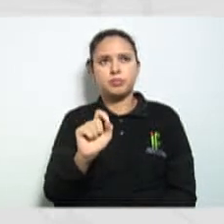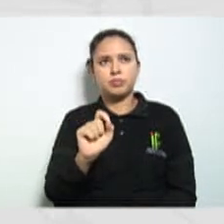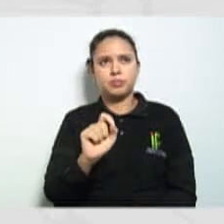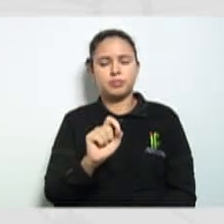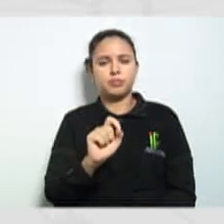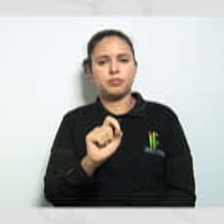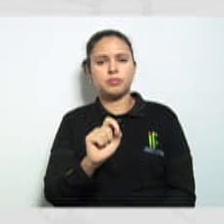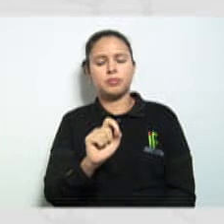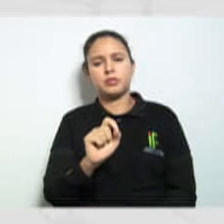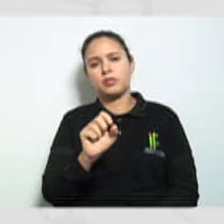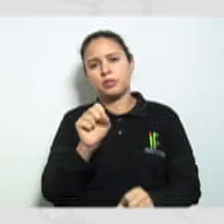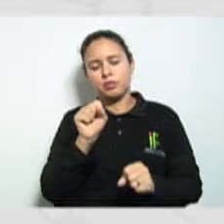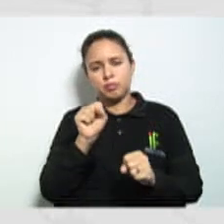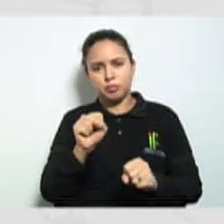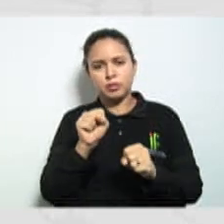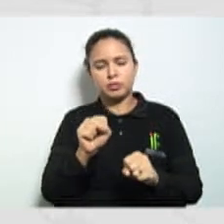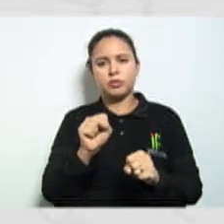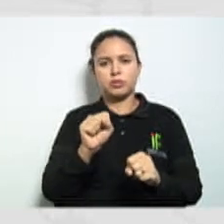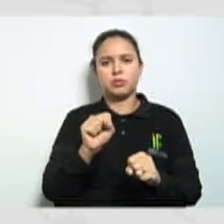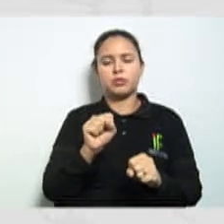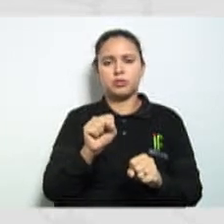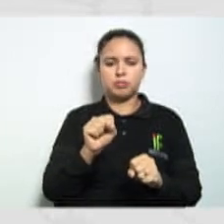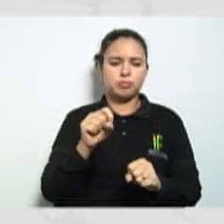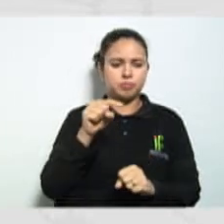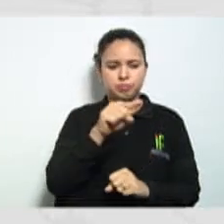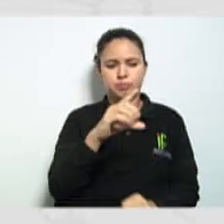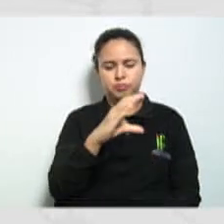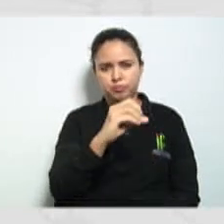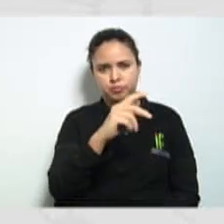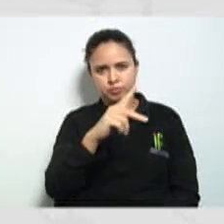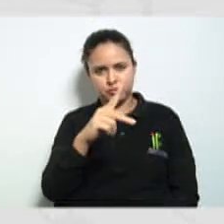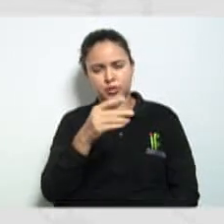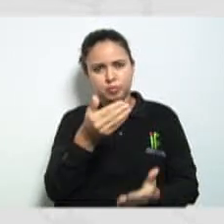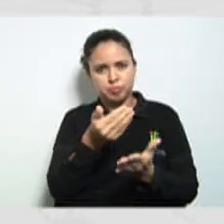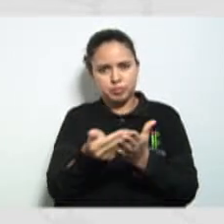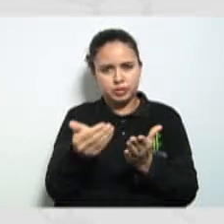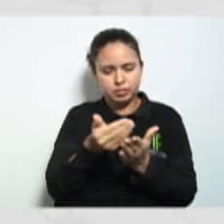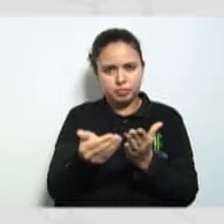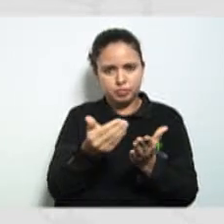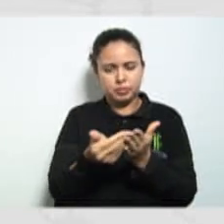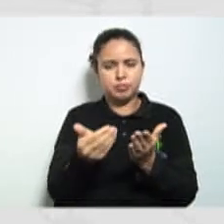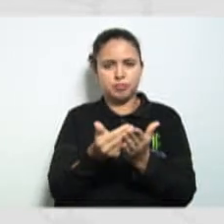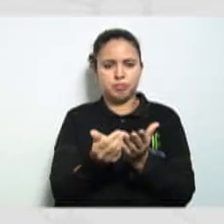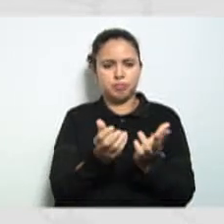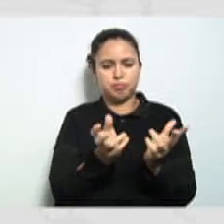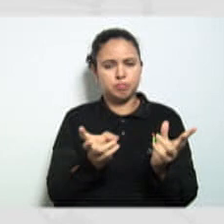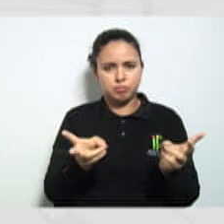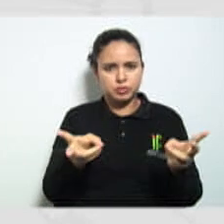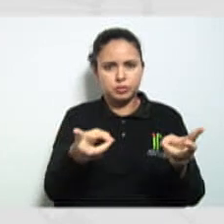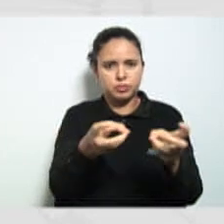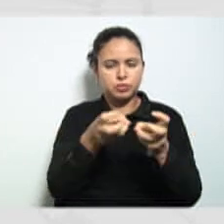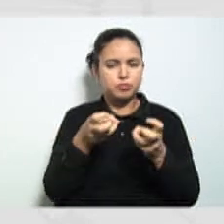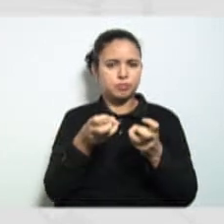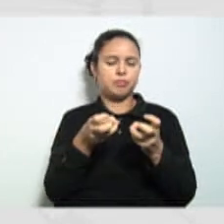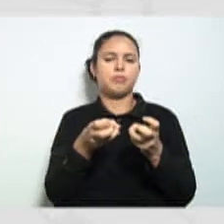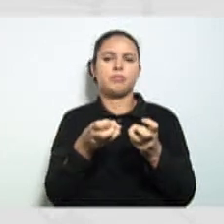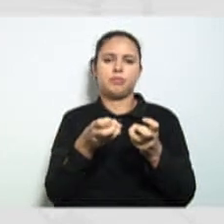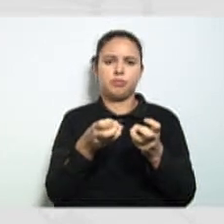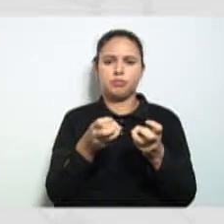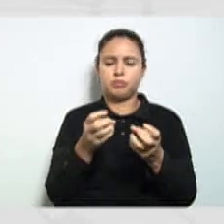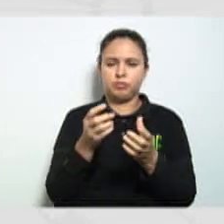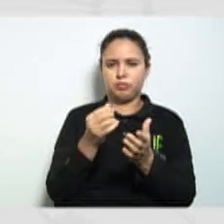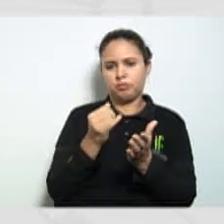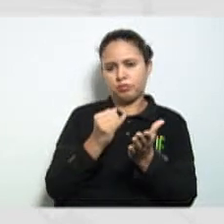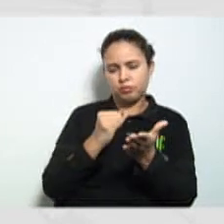contábeis sujeitam a cooperativa ao arbitramento do lucro para fins de apuração do imposto de renda dos atos não